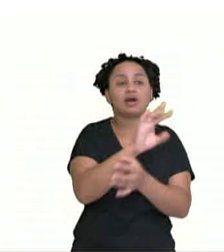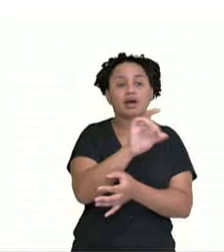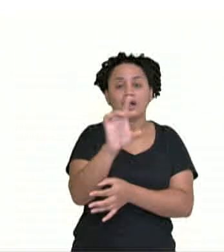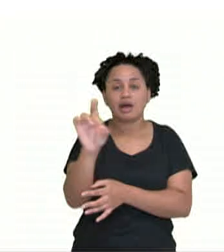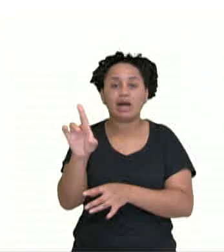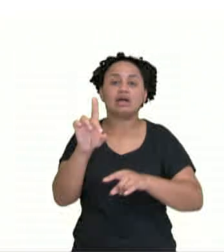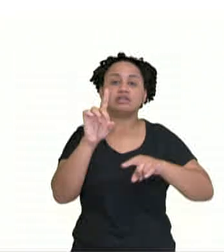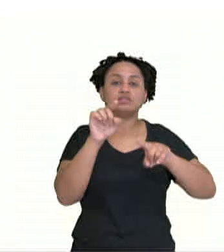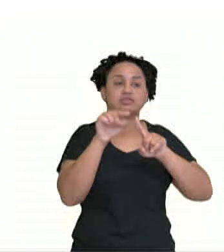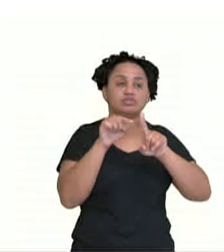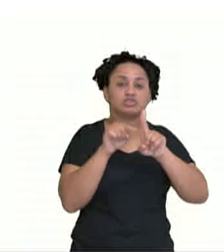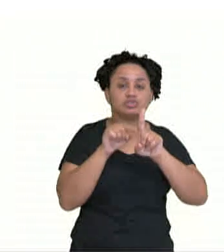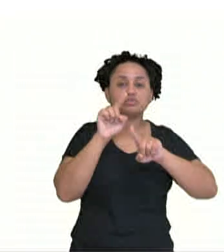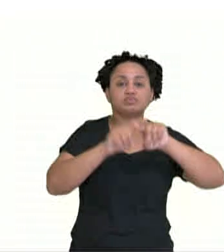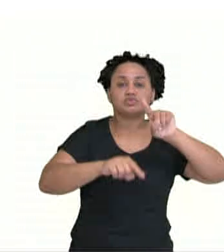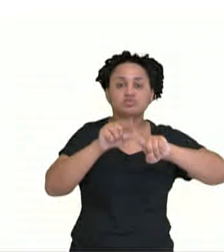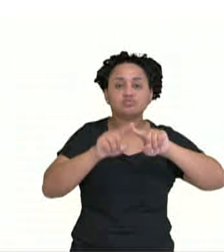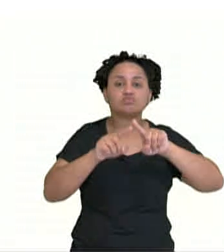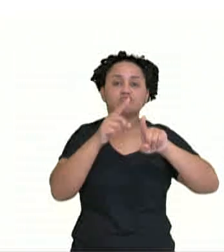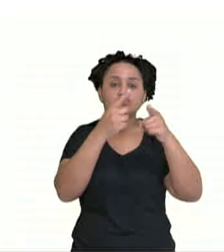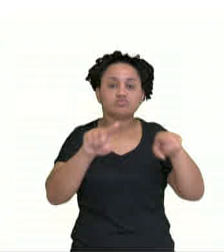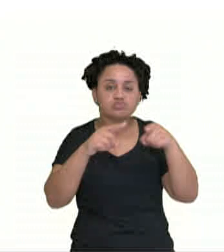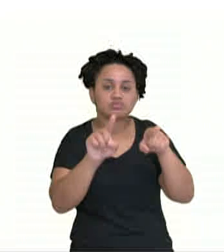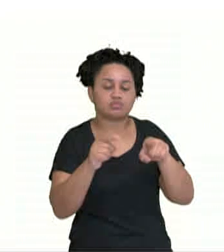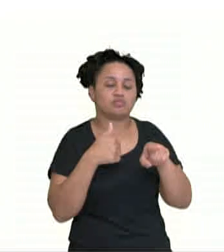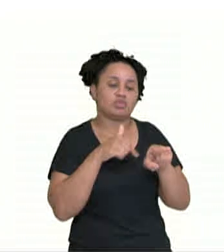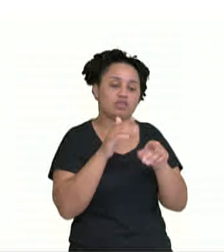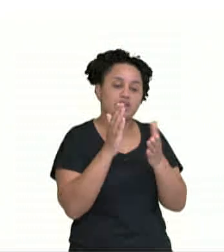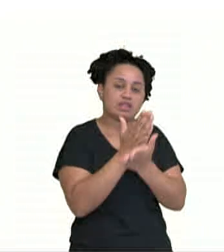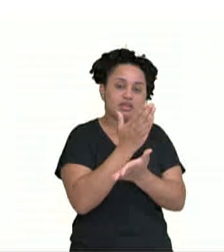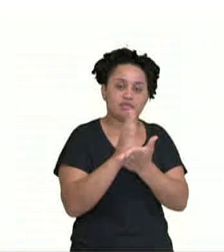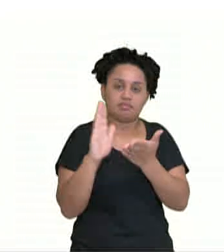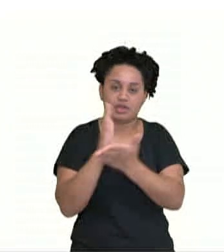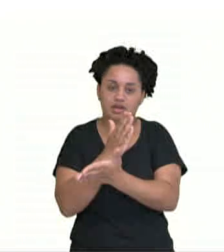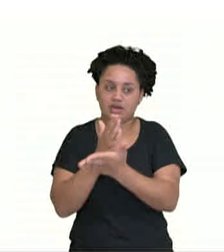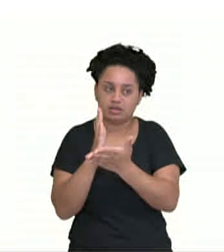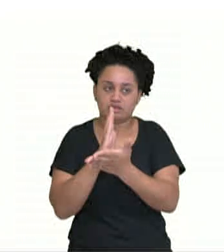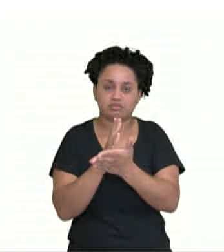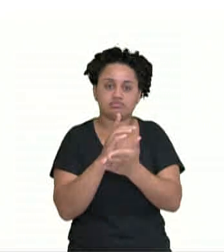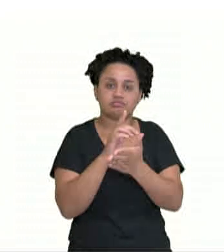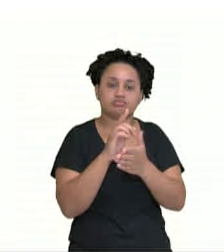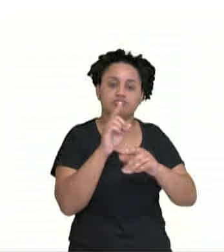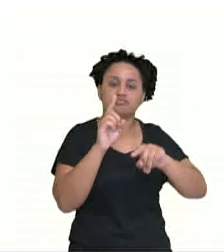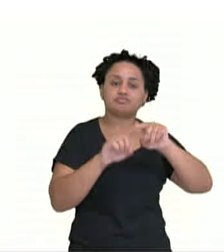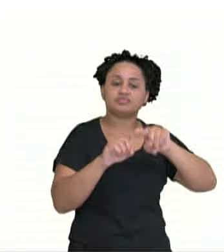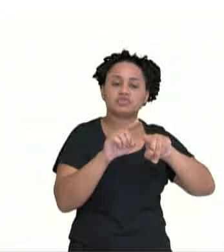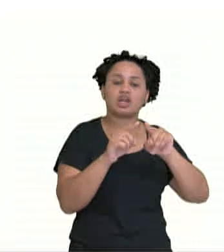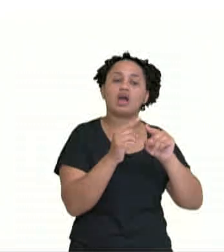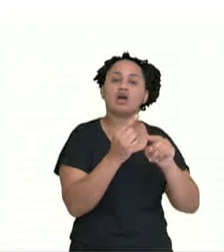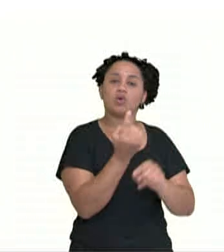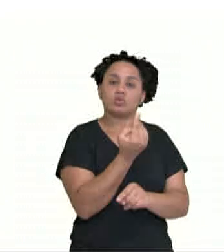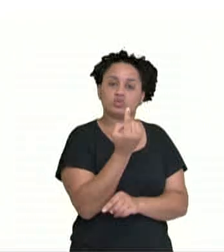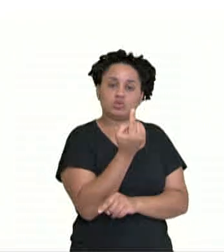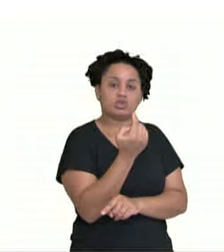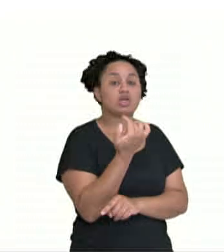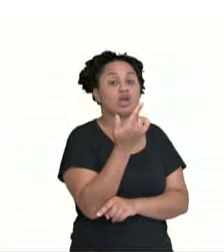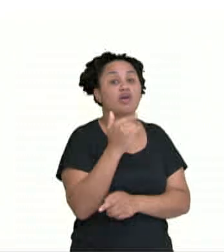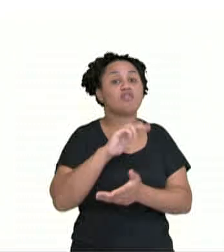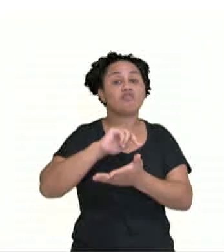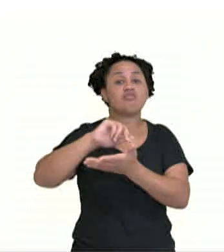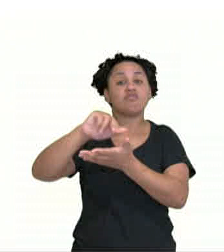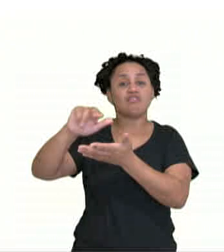aqui, que vai distinguir um instrumento, a diferença entre um instrumento sozinho e um